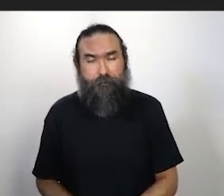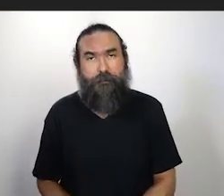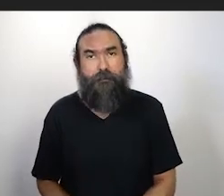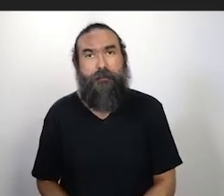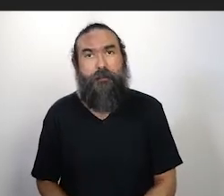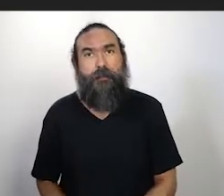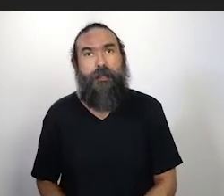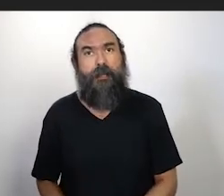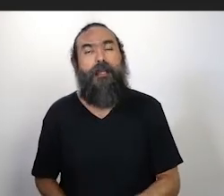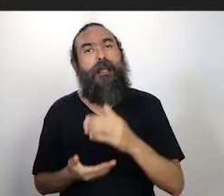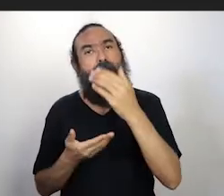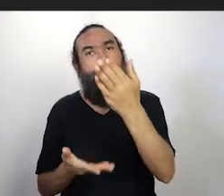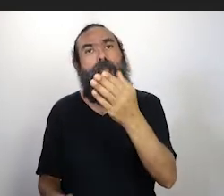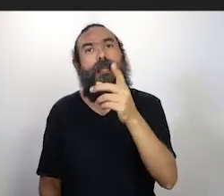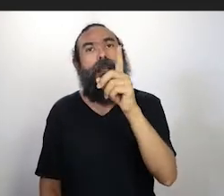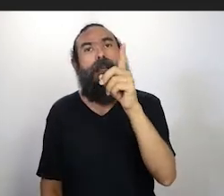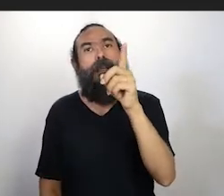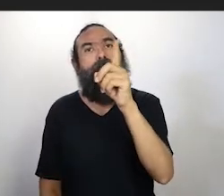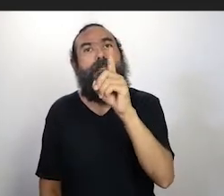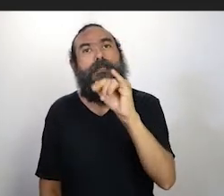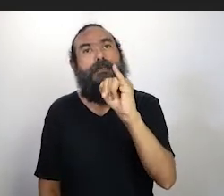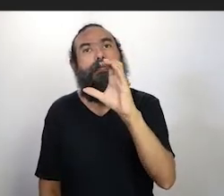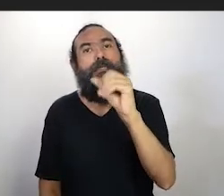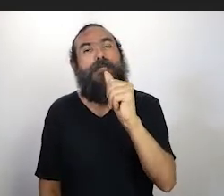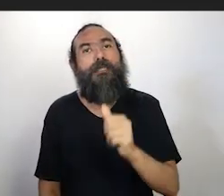Obrigado, Douglas. Zica?